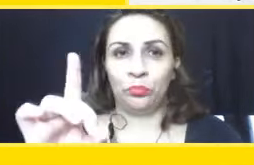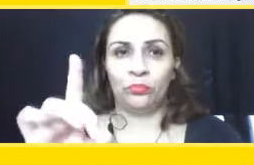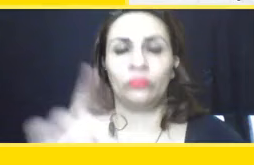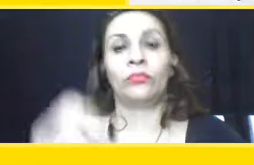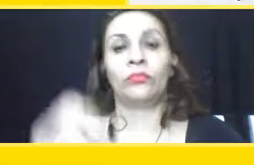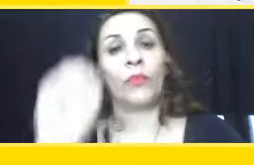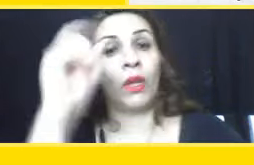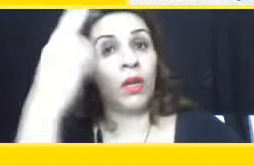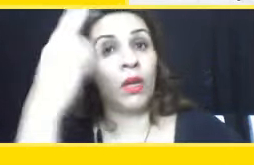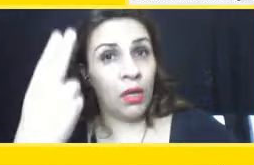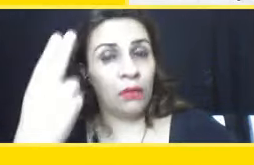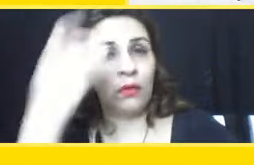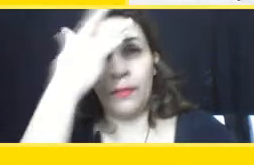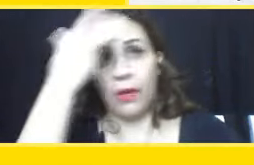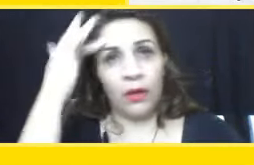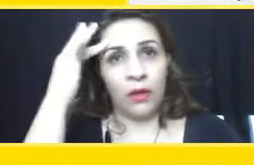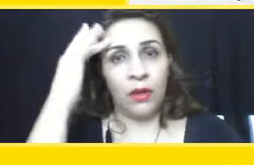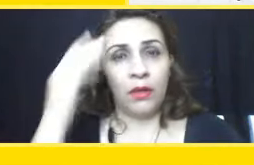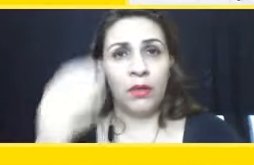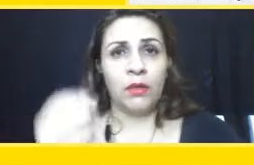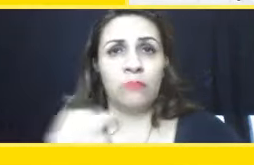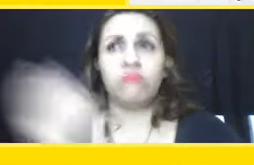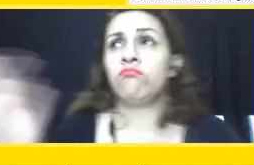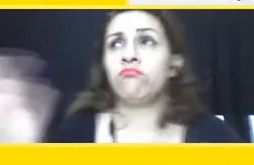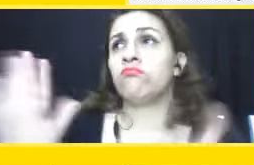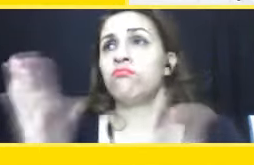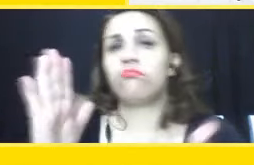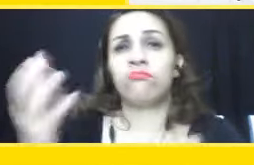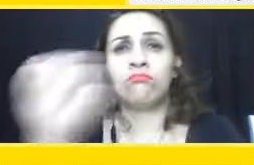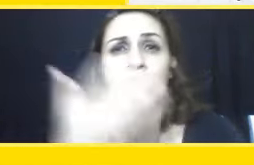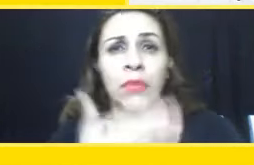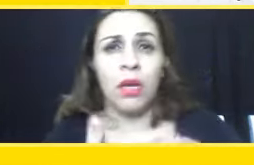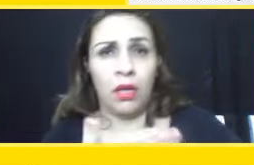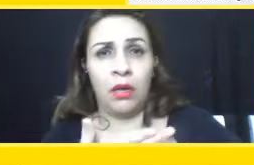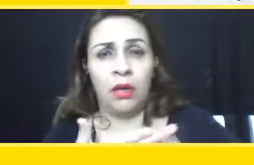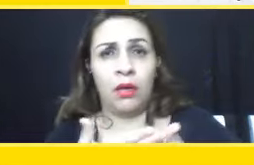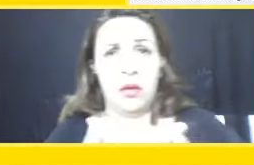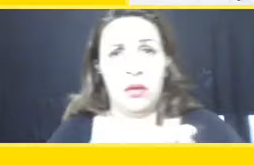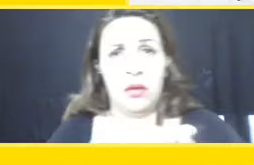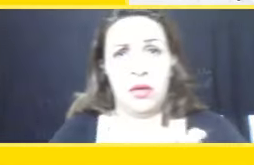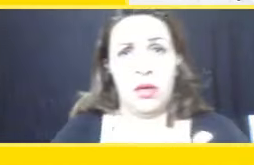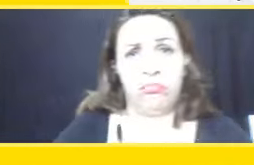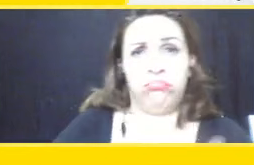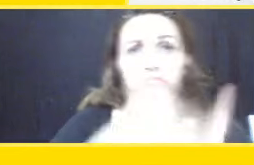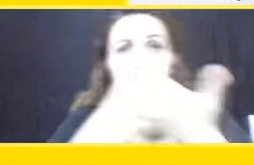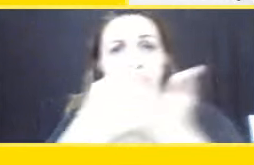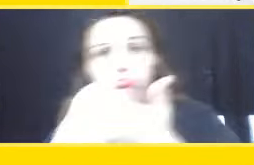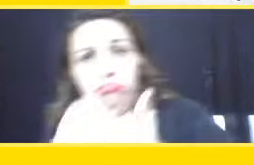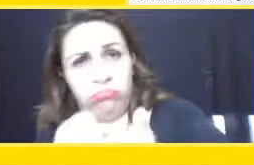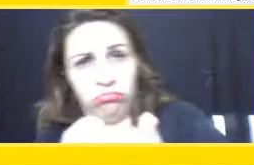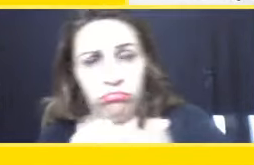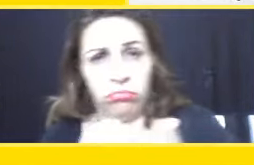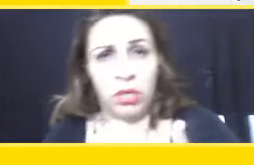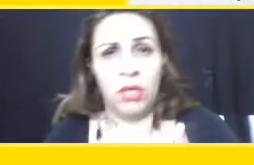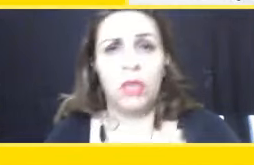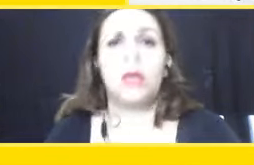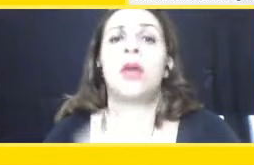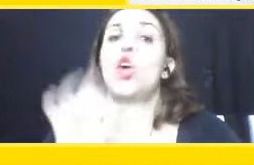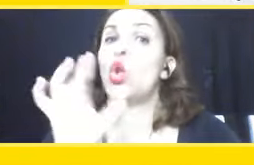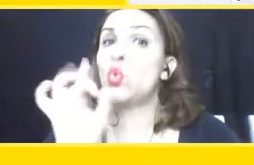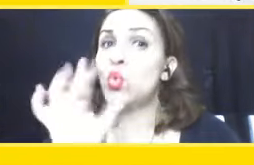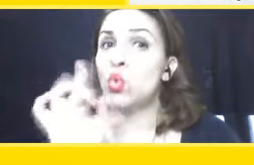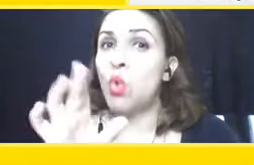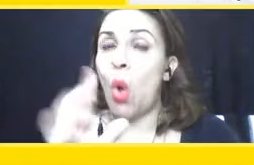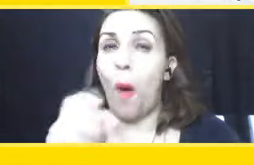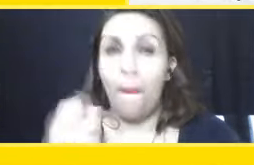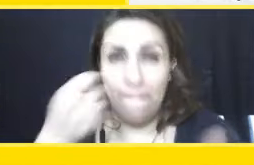ou ele é dependente, certo? E tem alguma dessas comorbidades, ele só vai